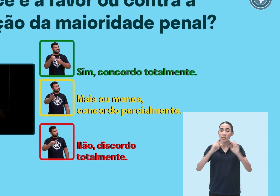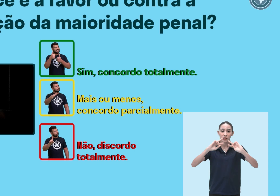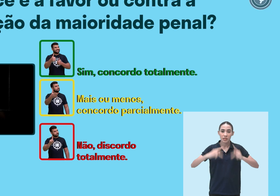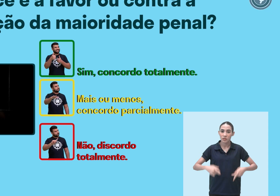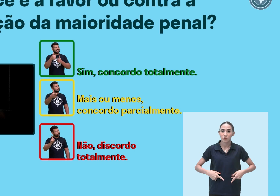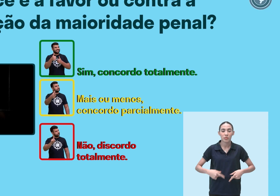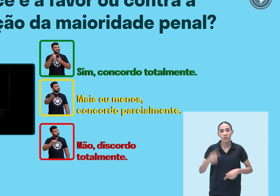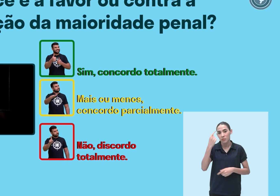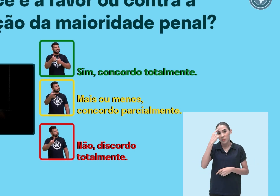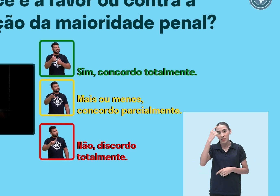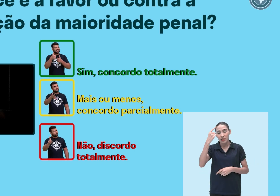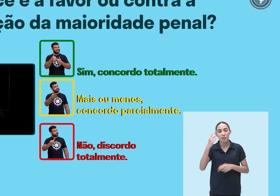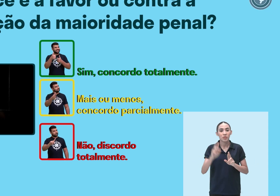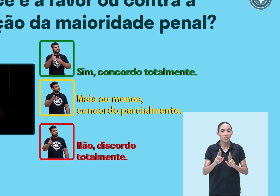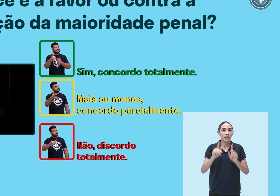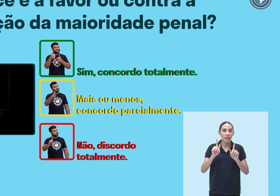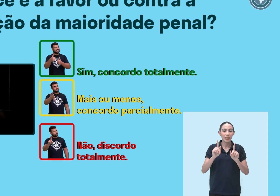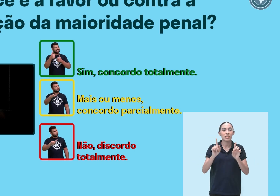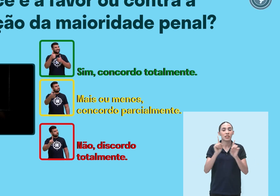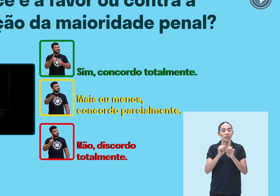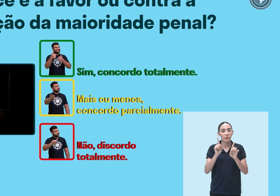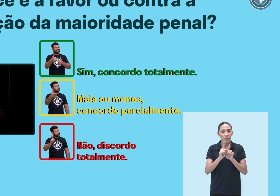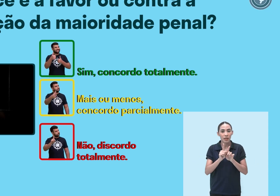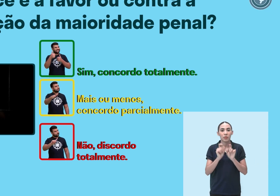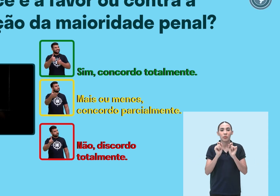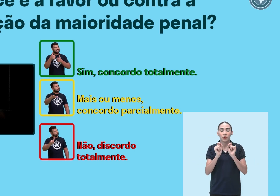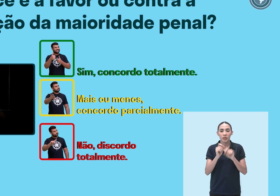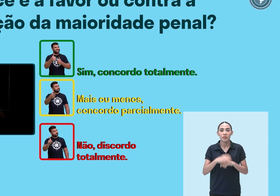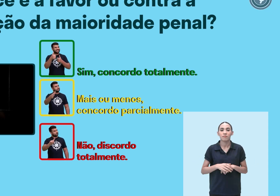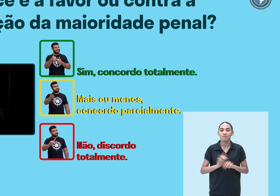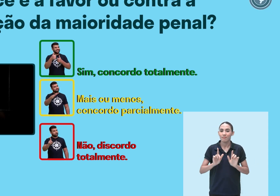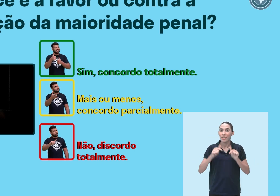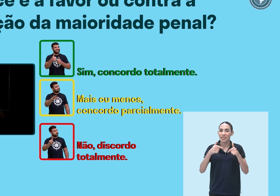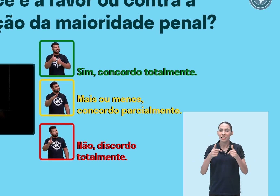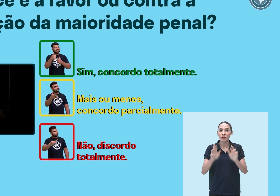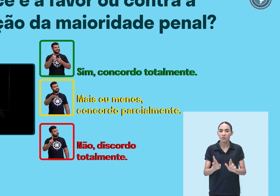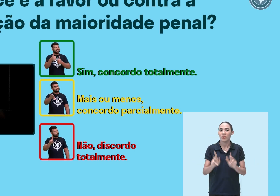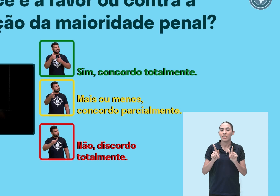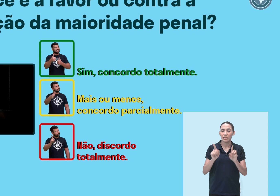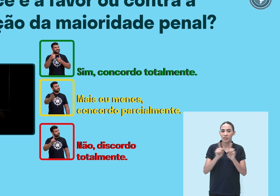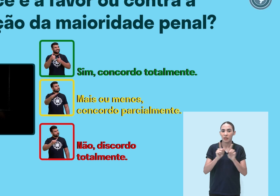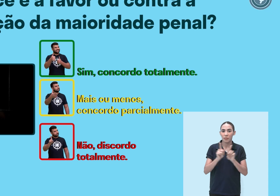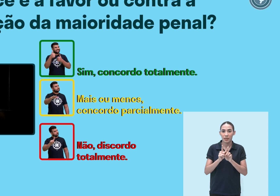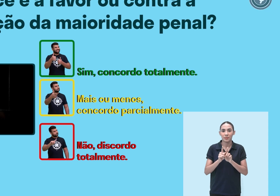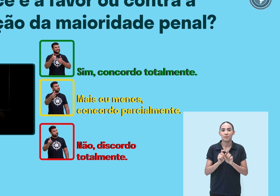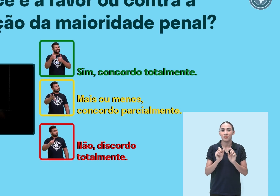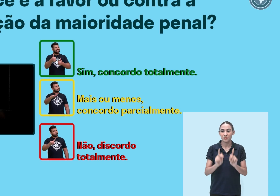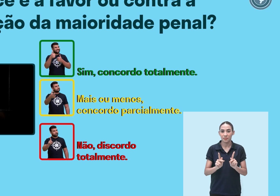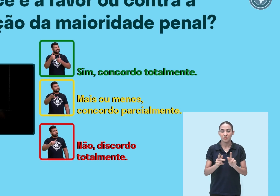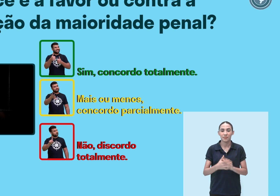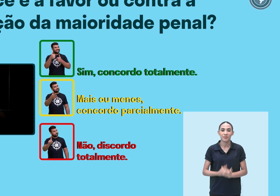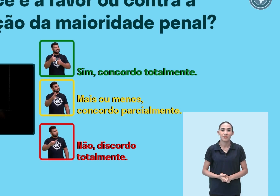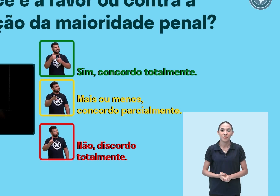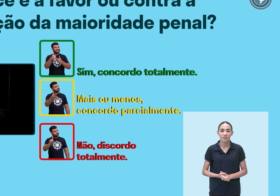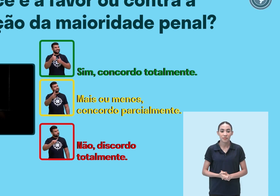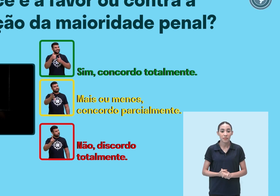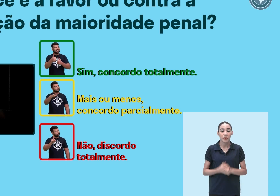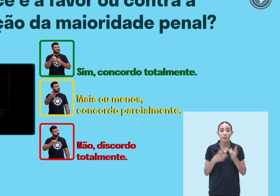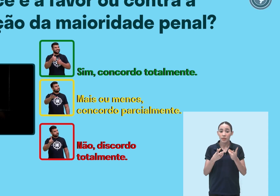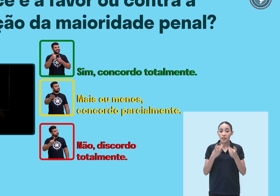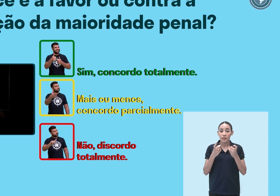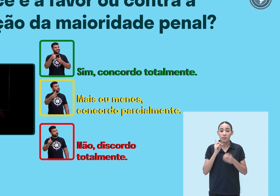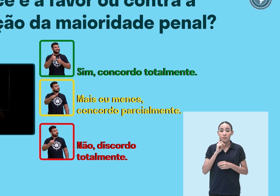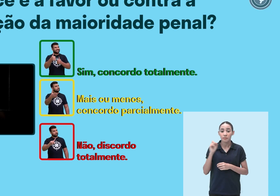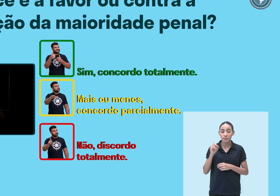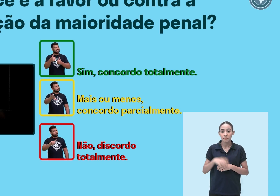humanos, pensamos e, claro, agimos de modos diferentes um do outro. Ok? Observem